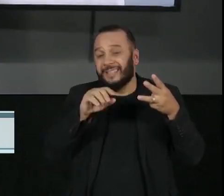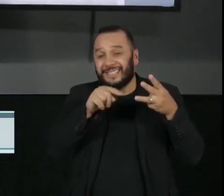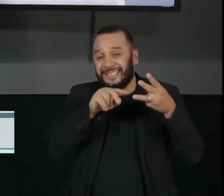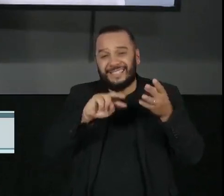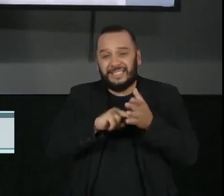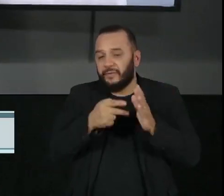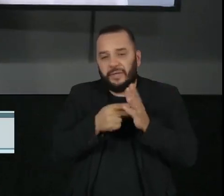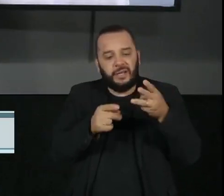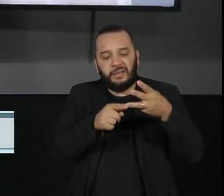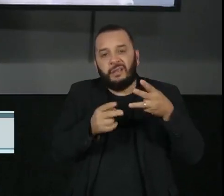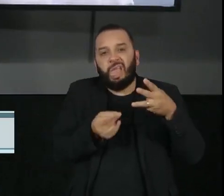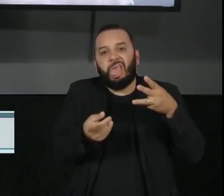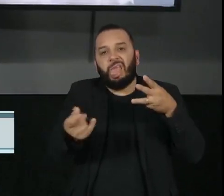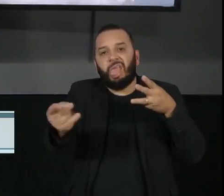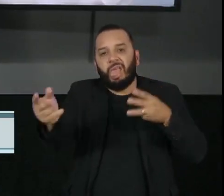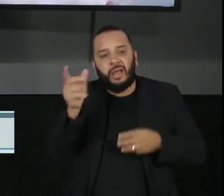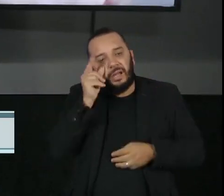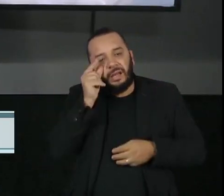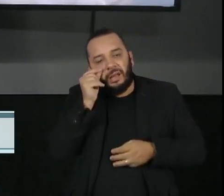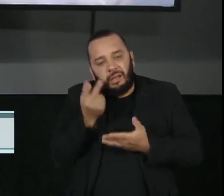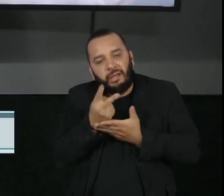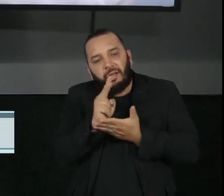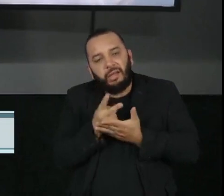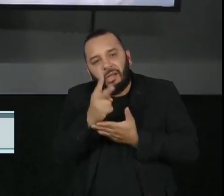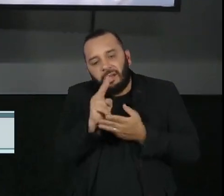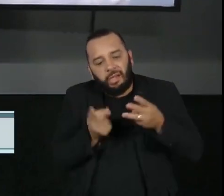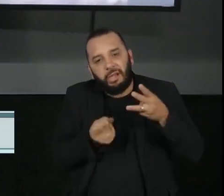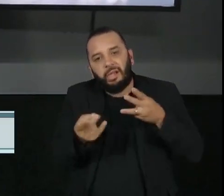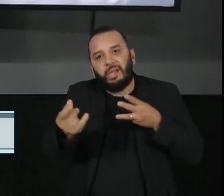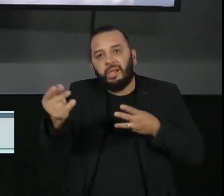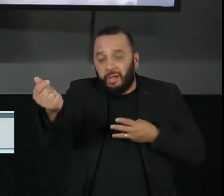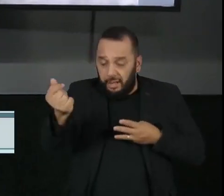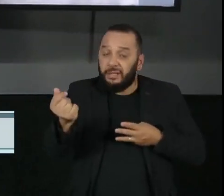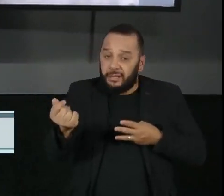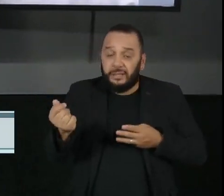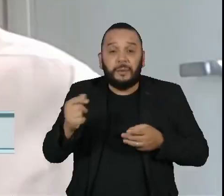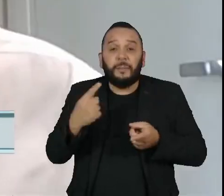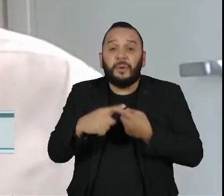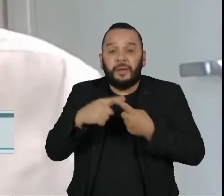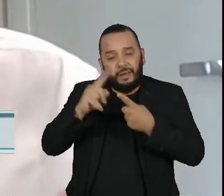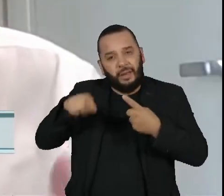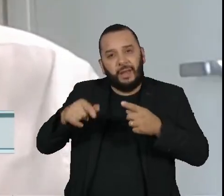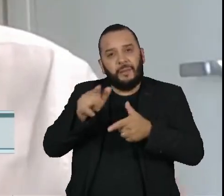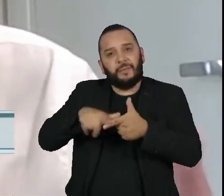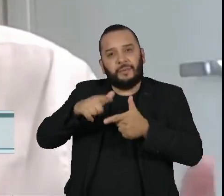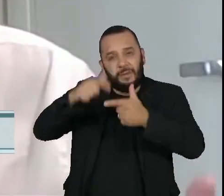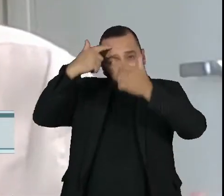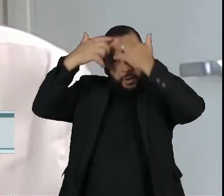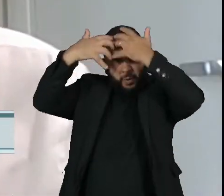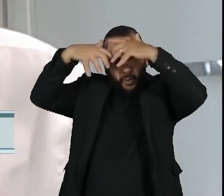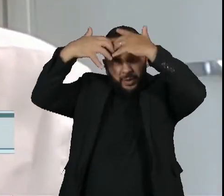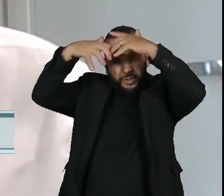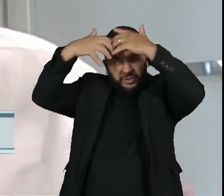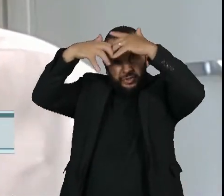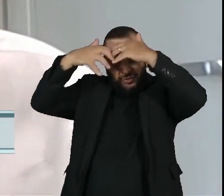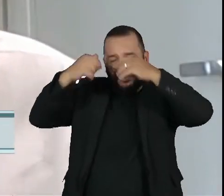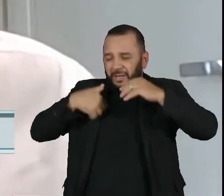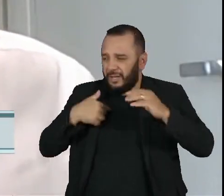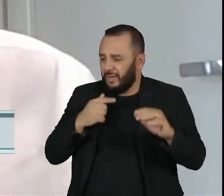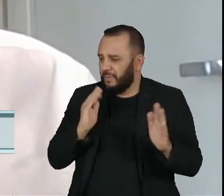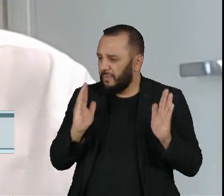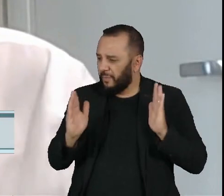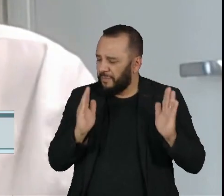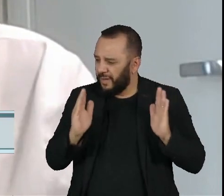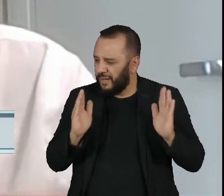é um ponto importante. A insônia geralmente acontece, se torna crônica, ou por fatores cognitivos, porque eu interpreto mal o meu momento de